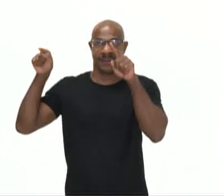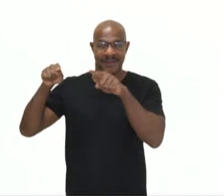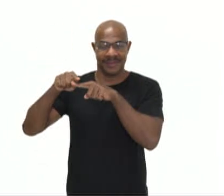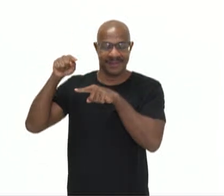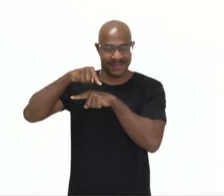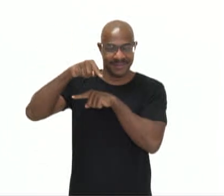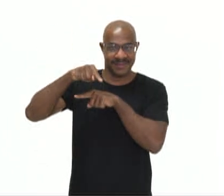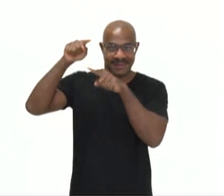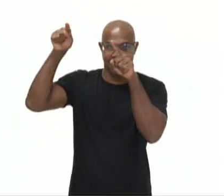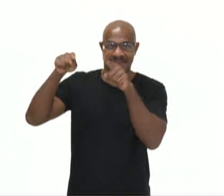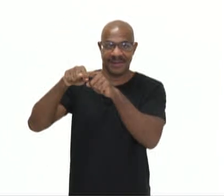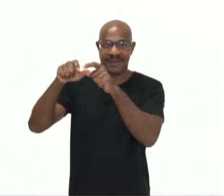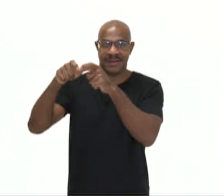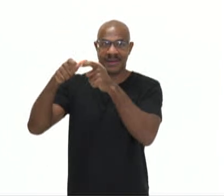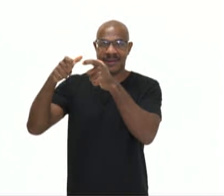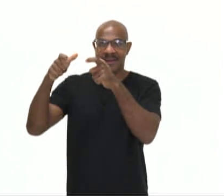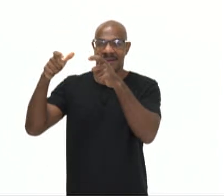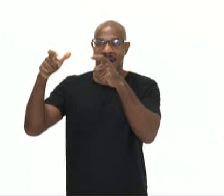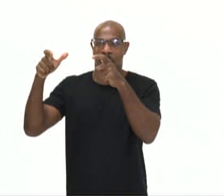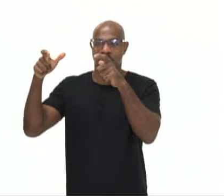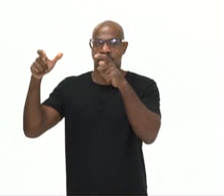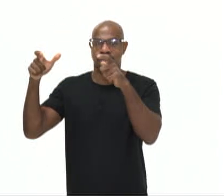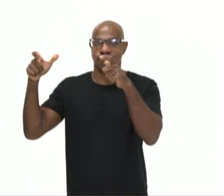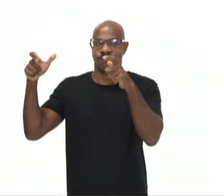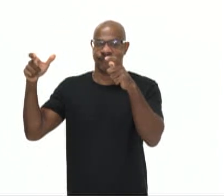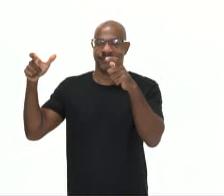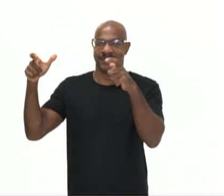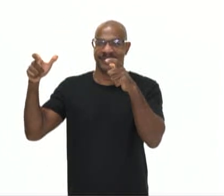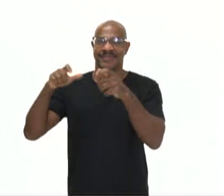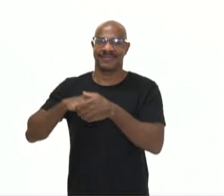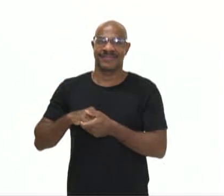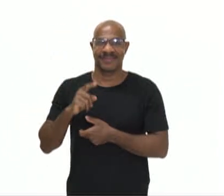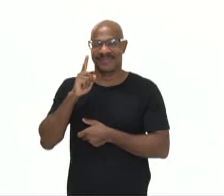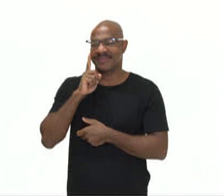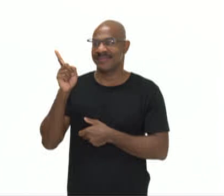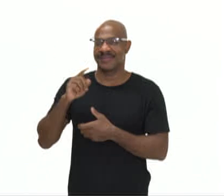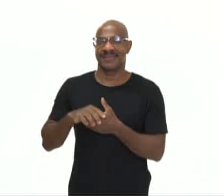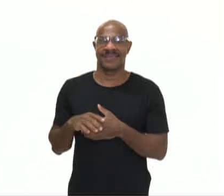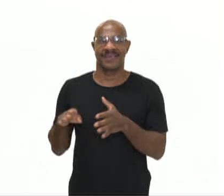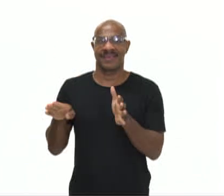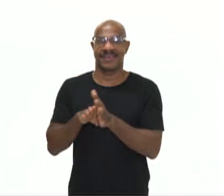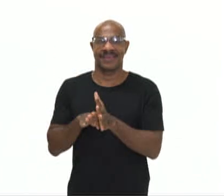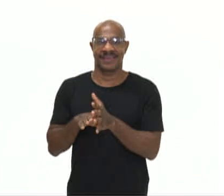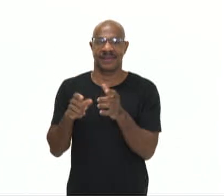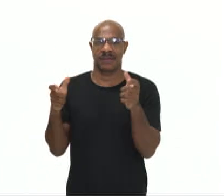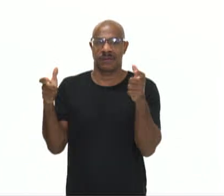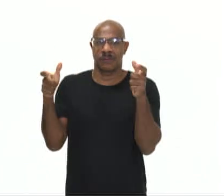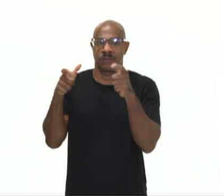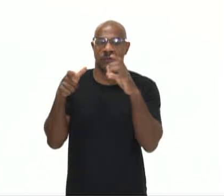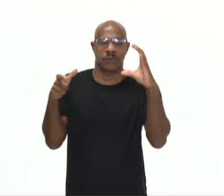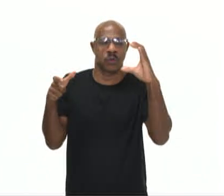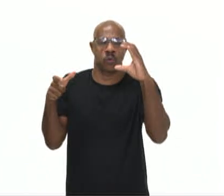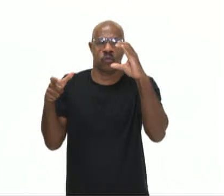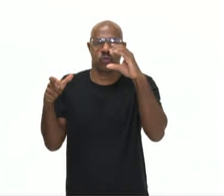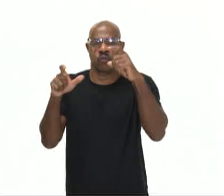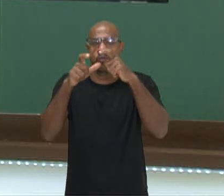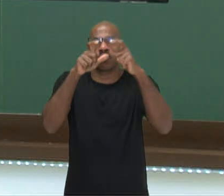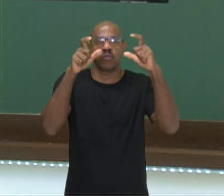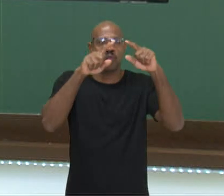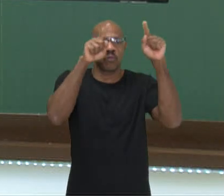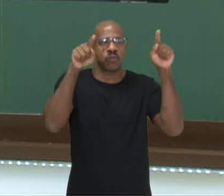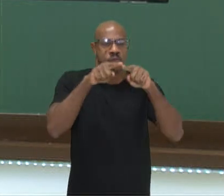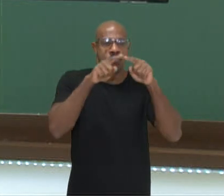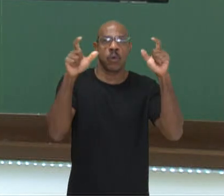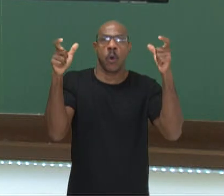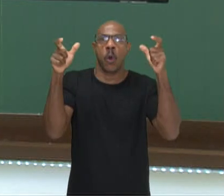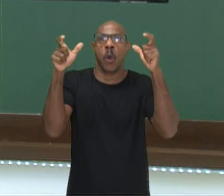dele cresce engolindo o da fala do outro, até que fique pequenina e desapareça. Isso